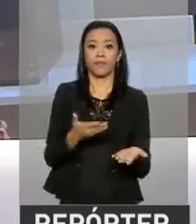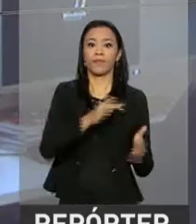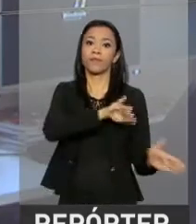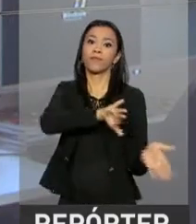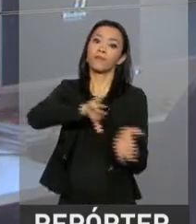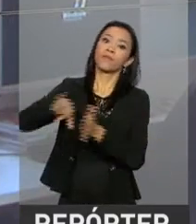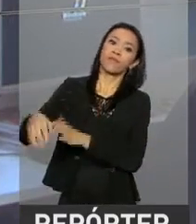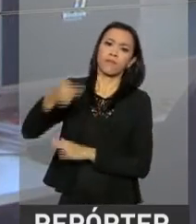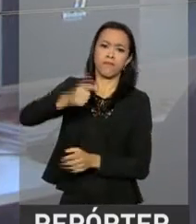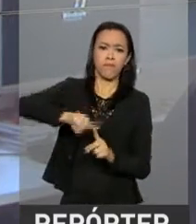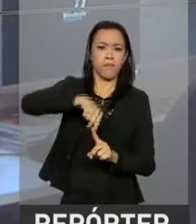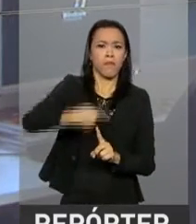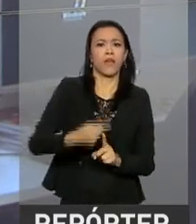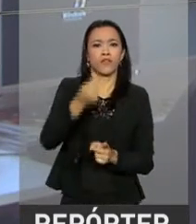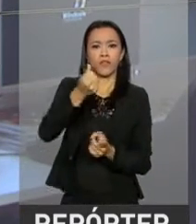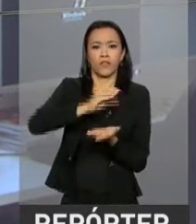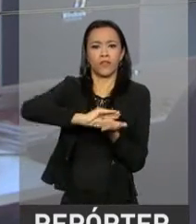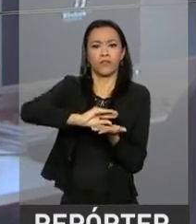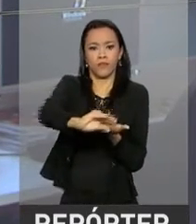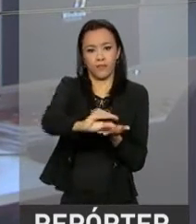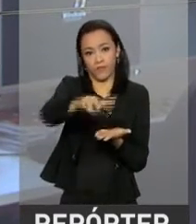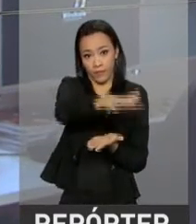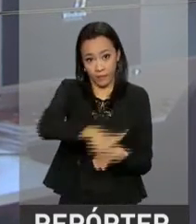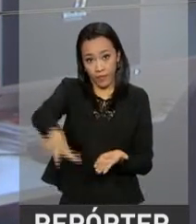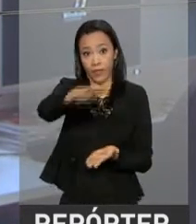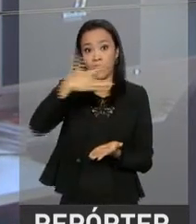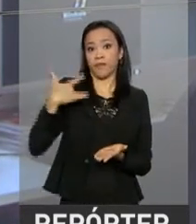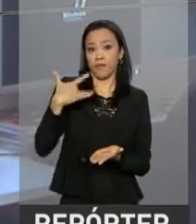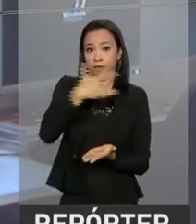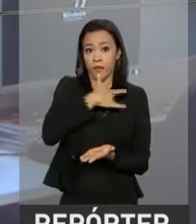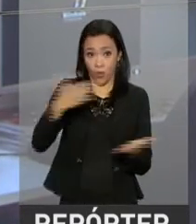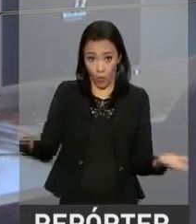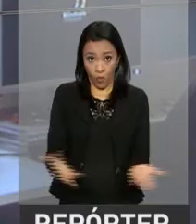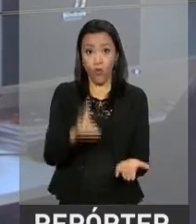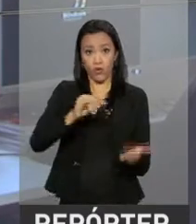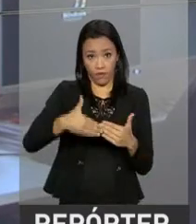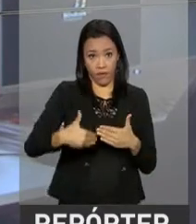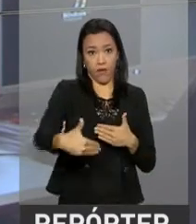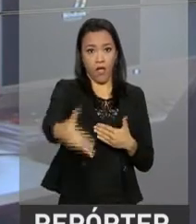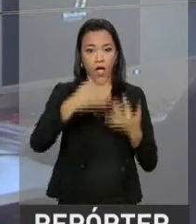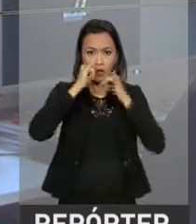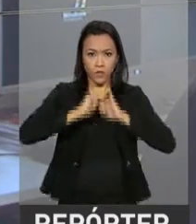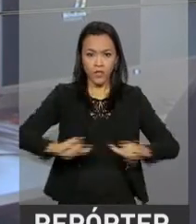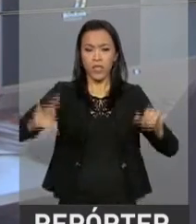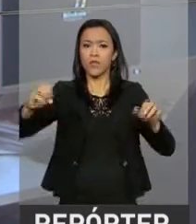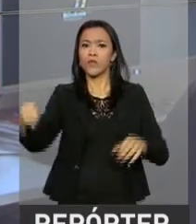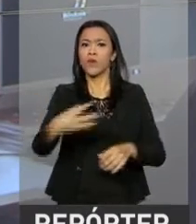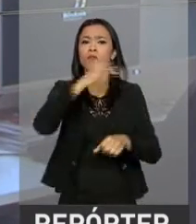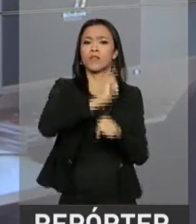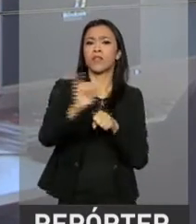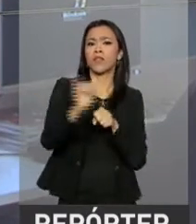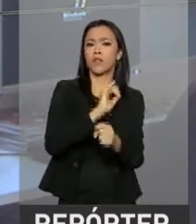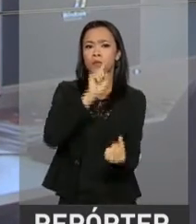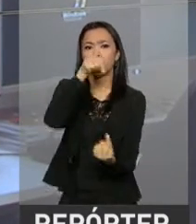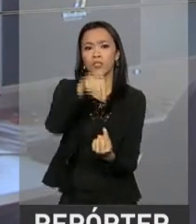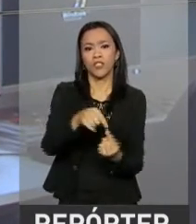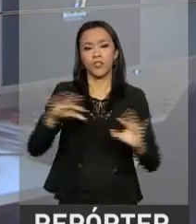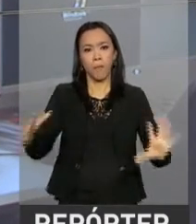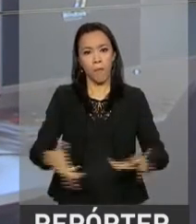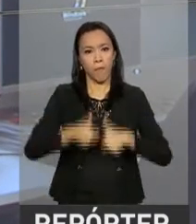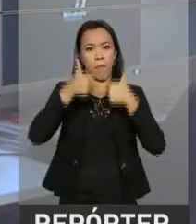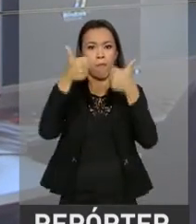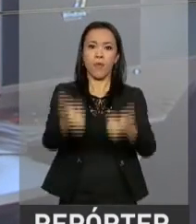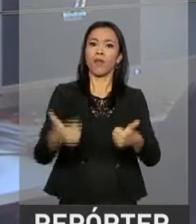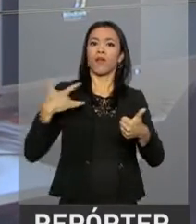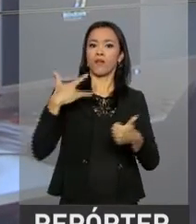setembro mais recursos para a saúde hoje vão ser anunciadas novas ações para melhorar e modernizar a